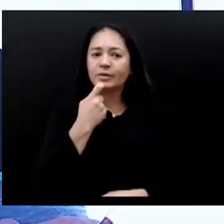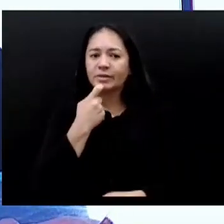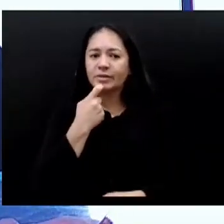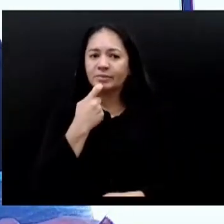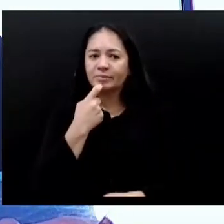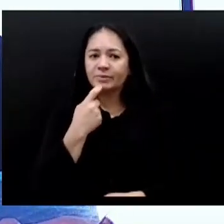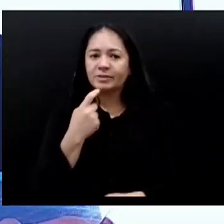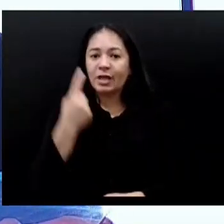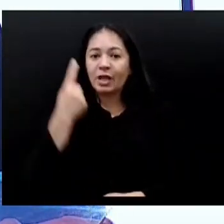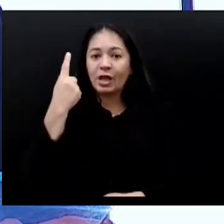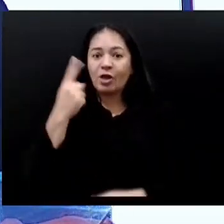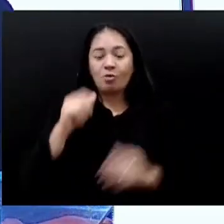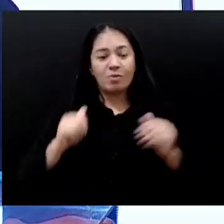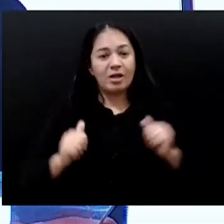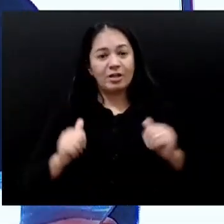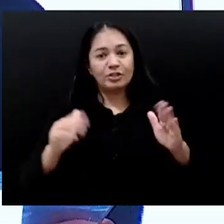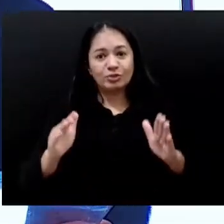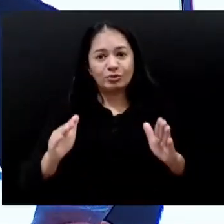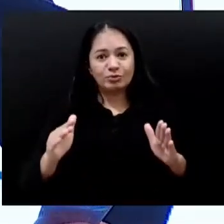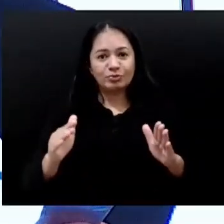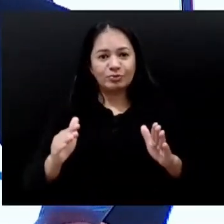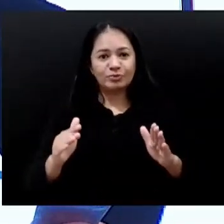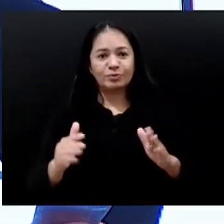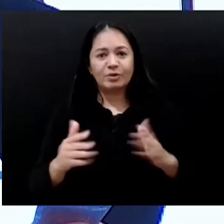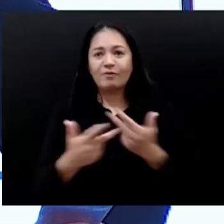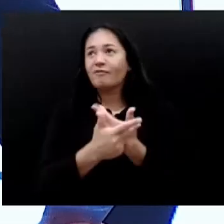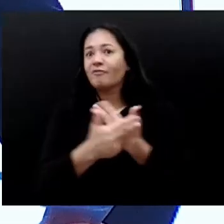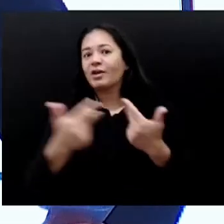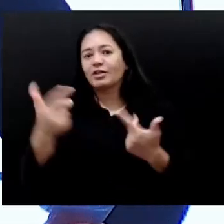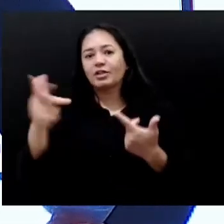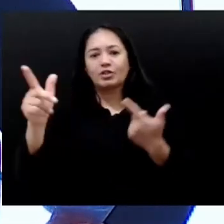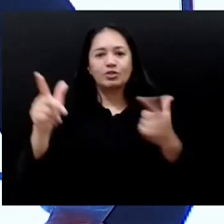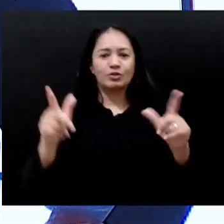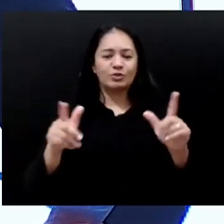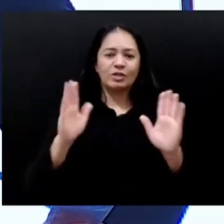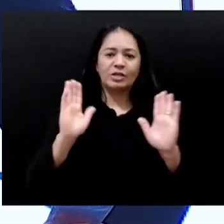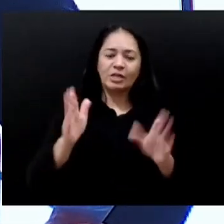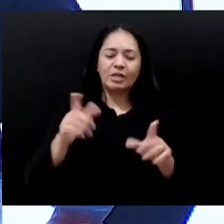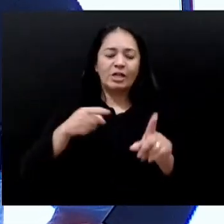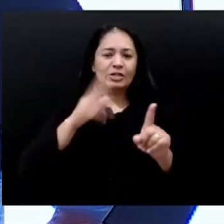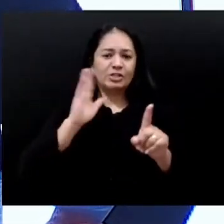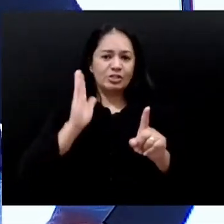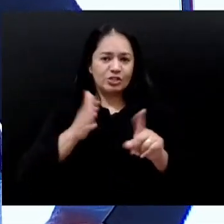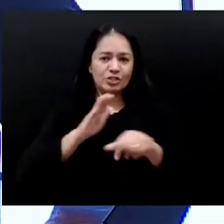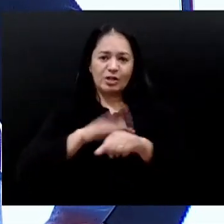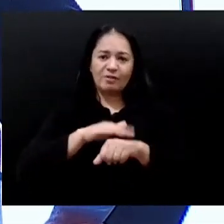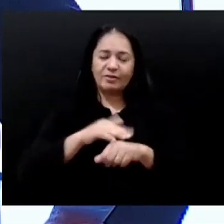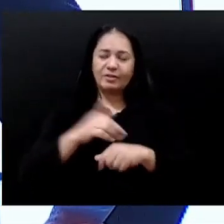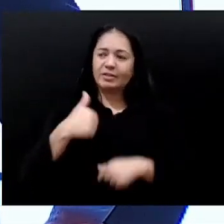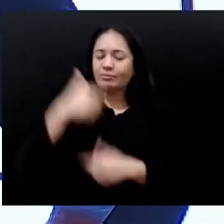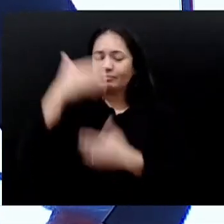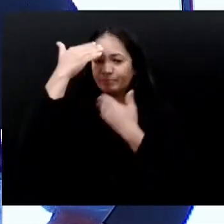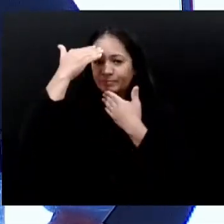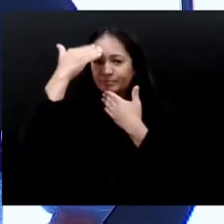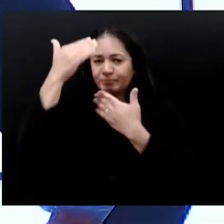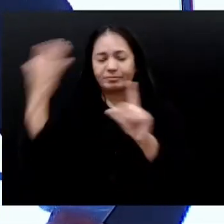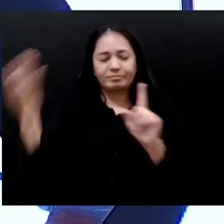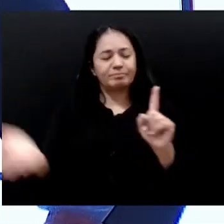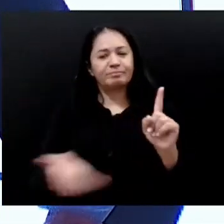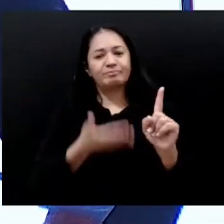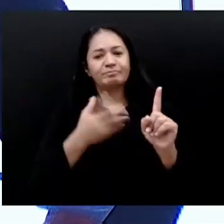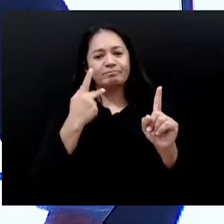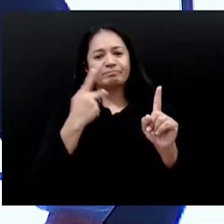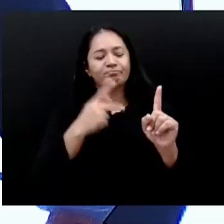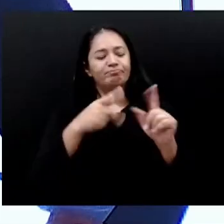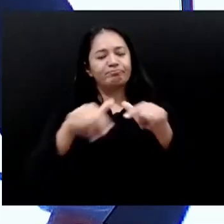ações, dentre muitas que a Adriana vem empreendendo. Então, sou muito grato, Adriana, ao seu trabalho, ao seu